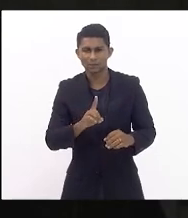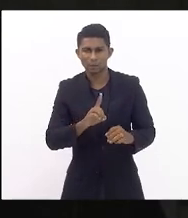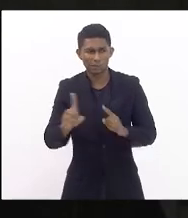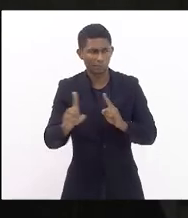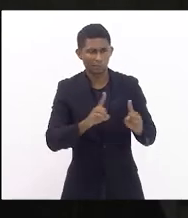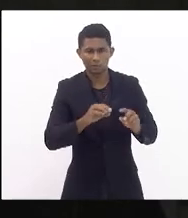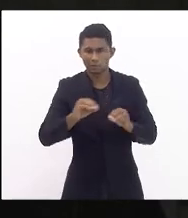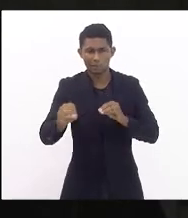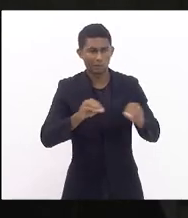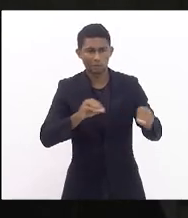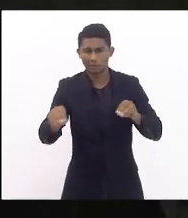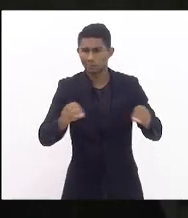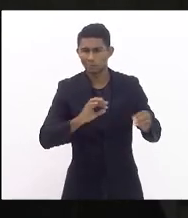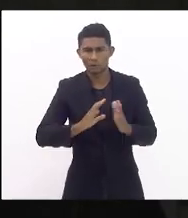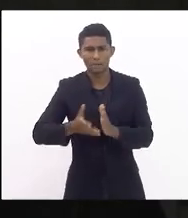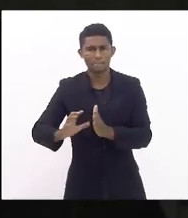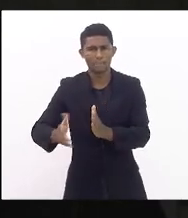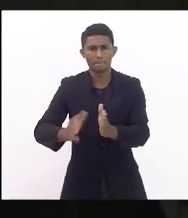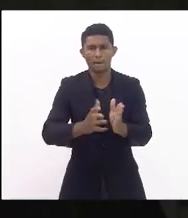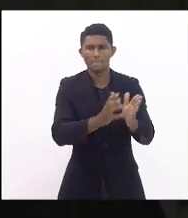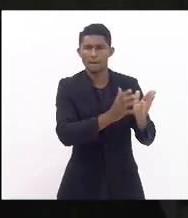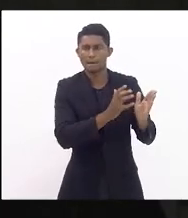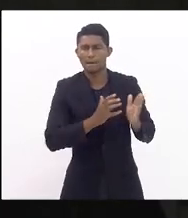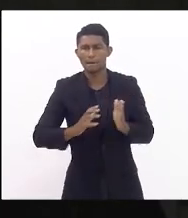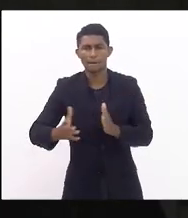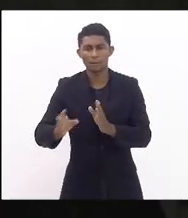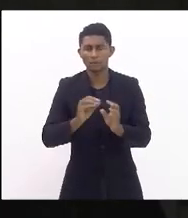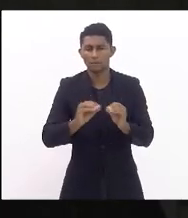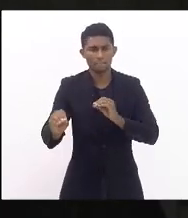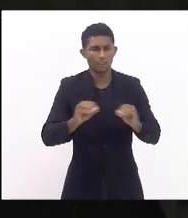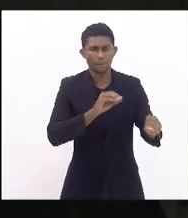de grande tamanho, de mudanças de partido.